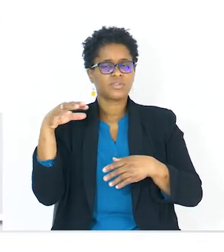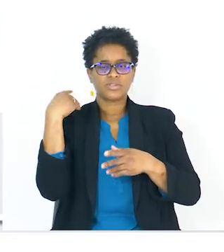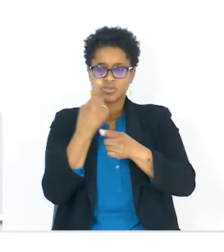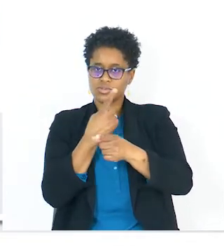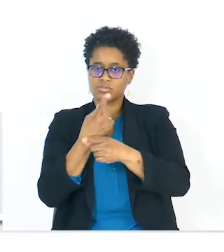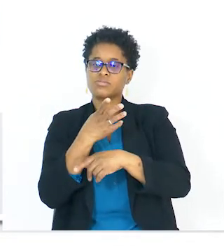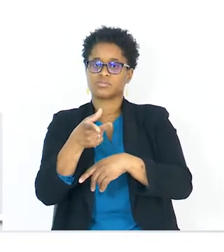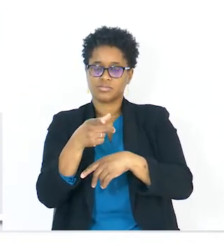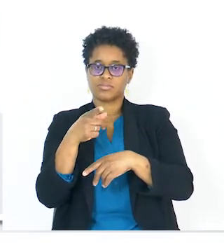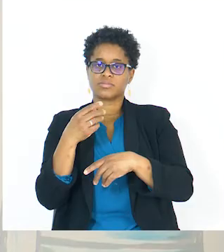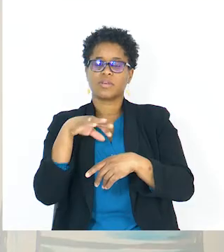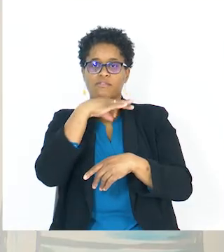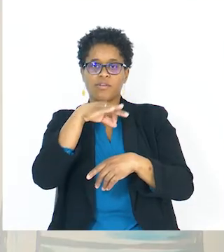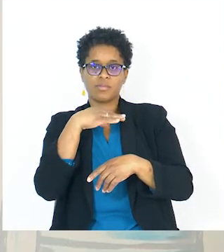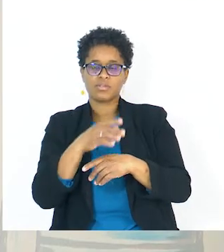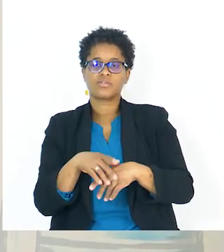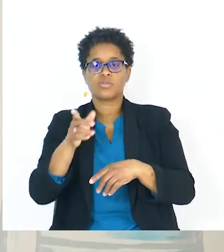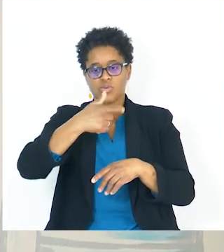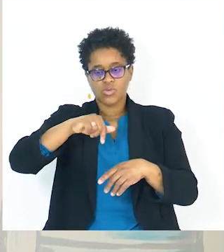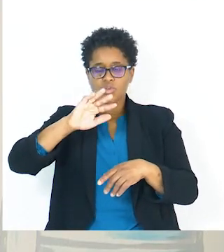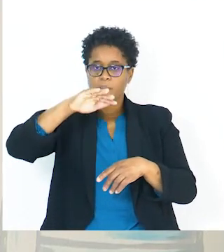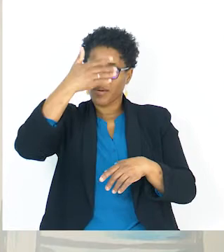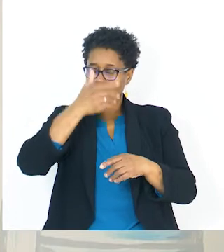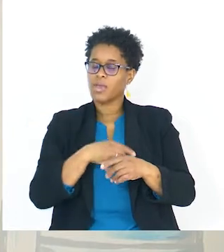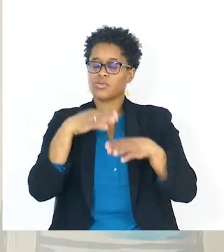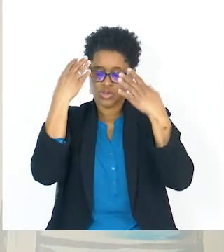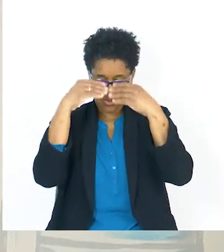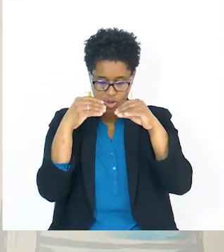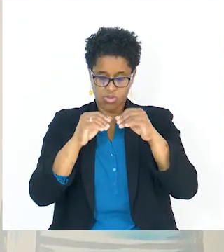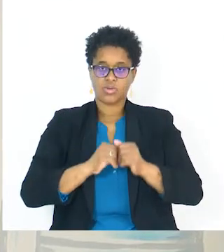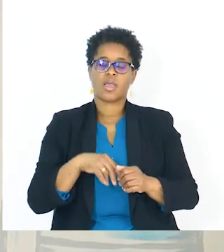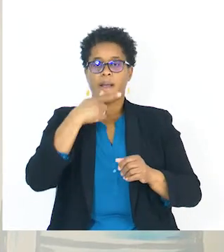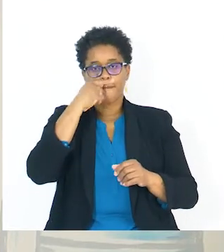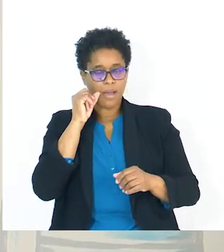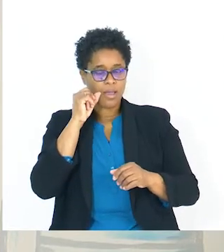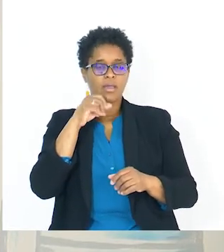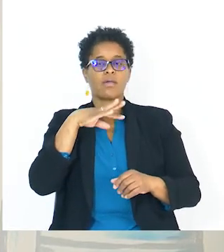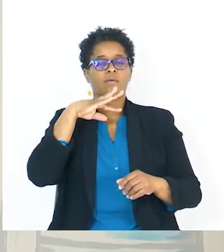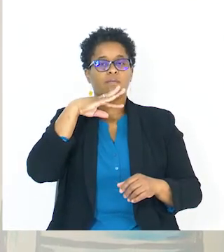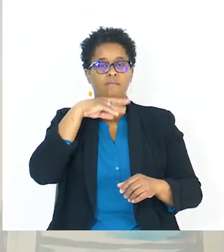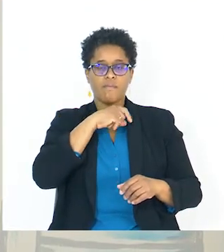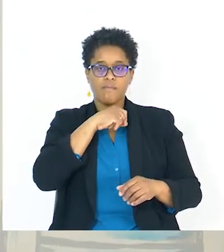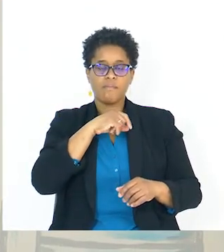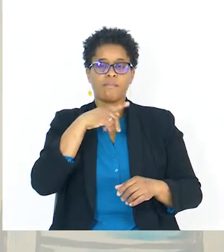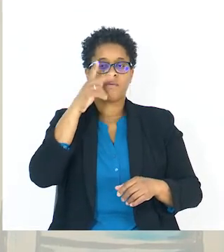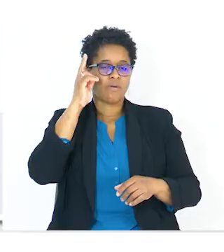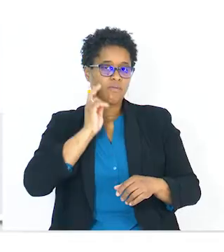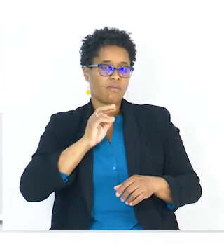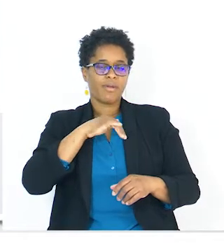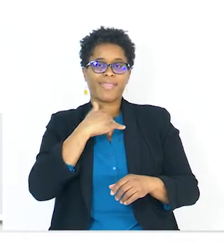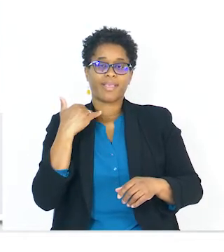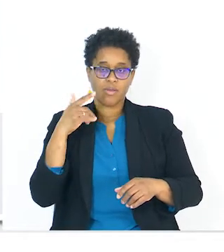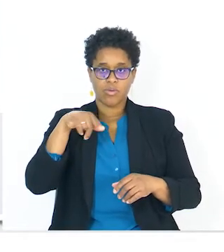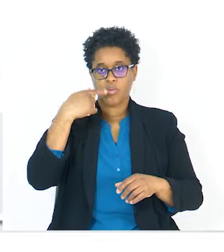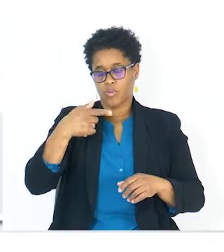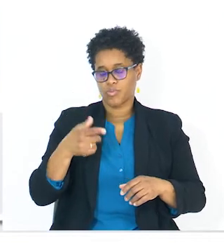os elementos da família são os nossos primeiros educadores, os pais, avós, tios e outros.